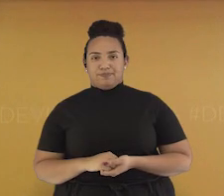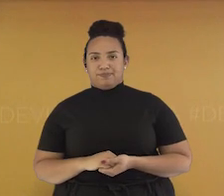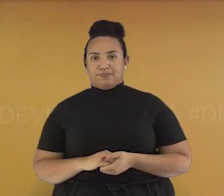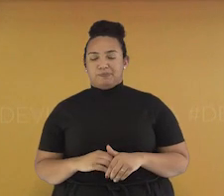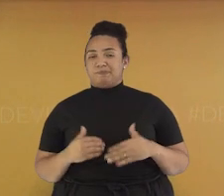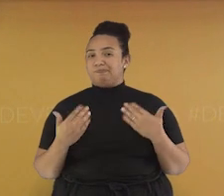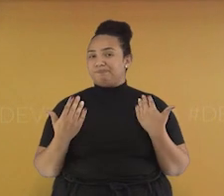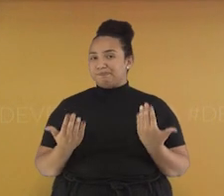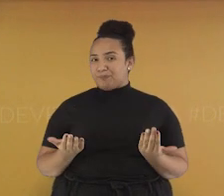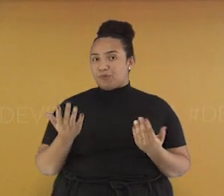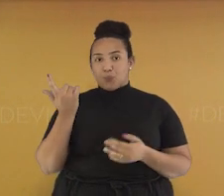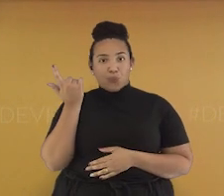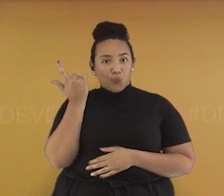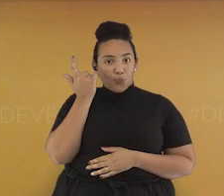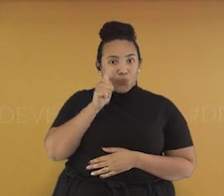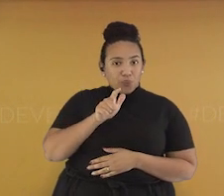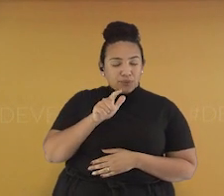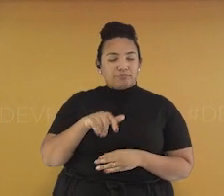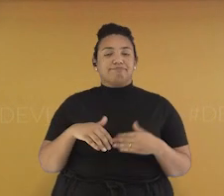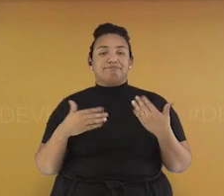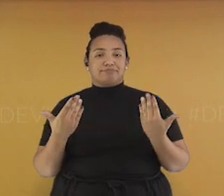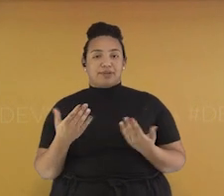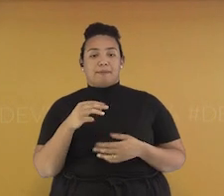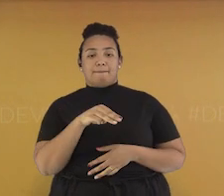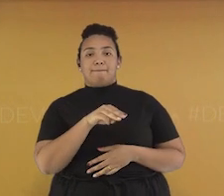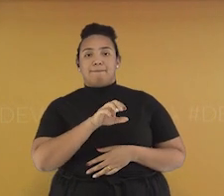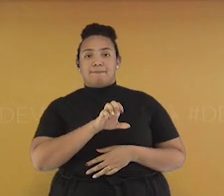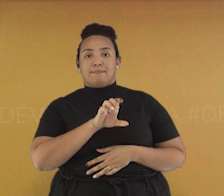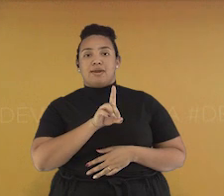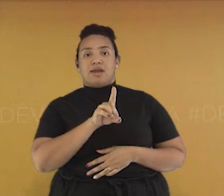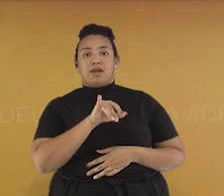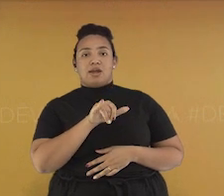E aí, conseguiram? Para calcular a